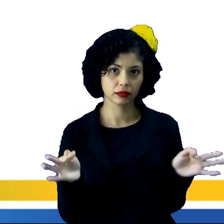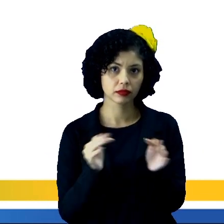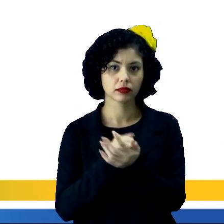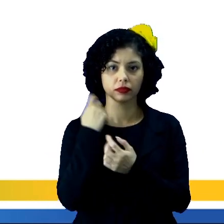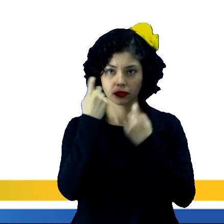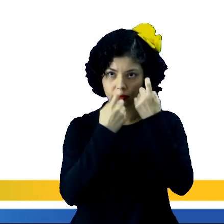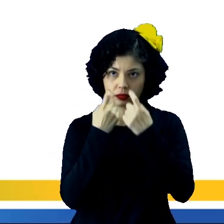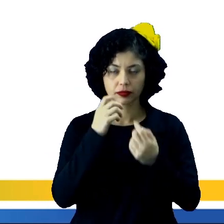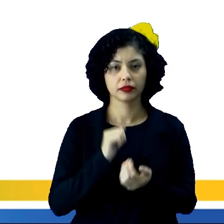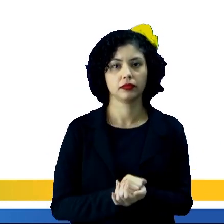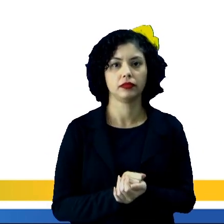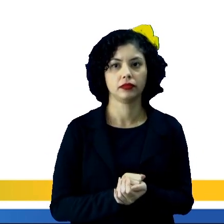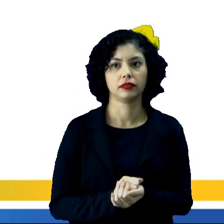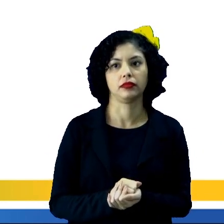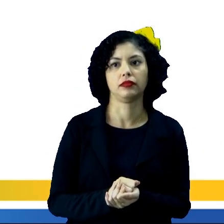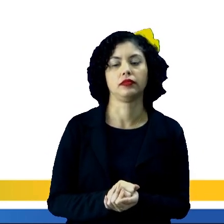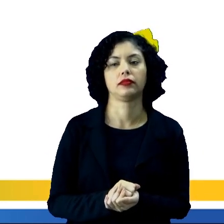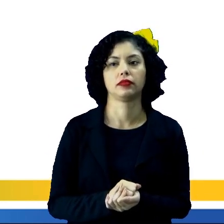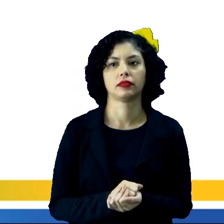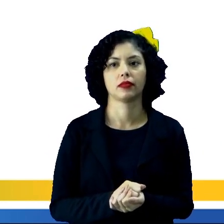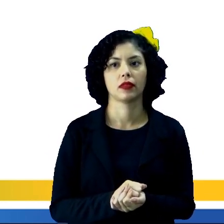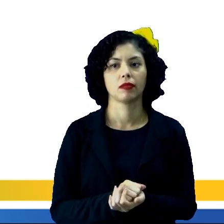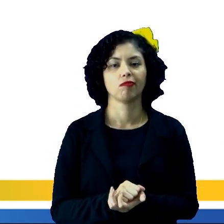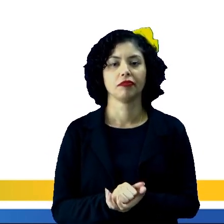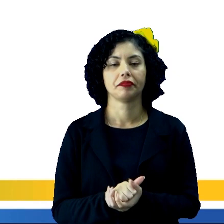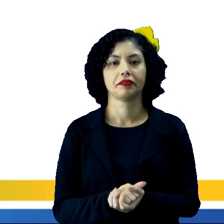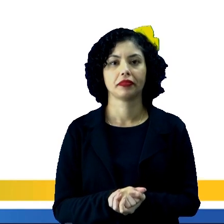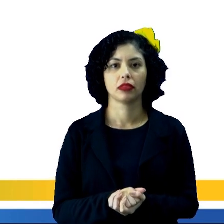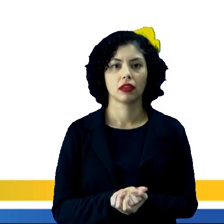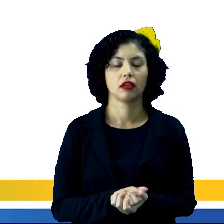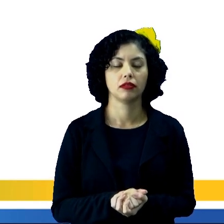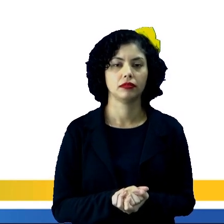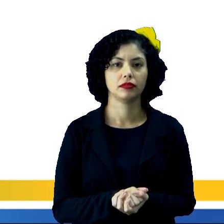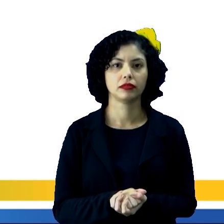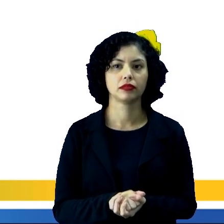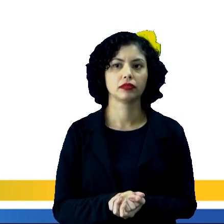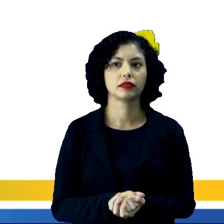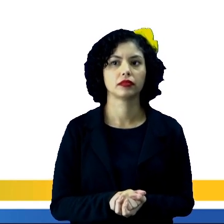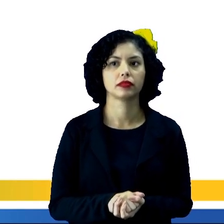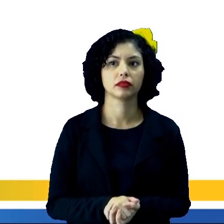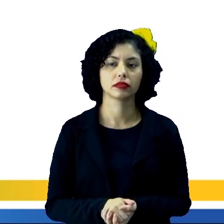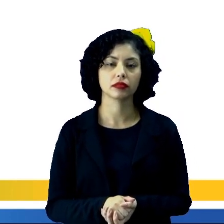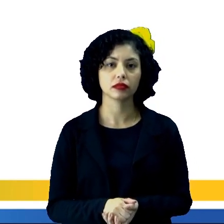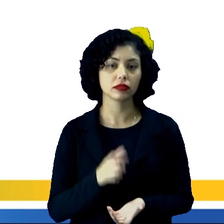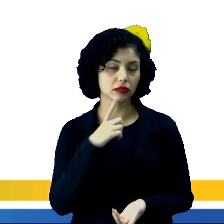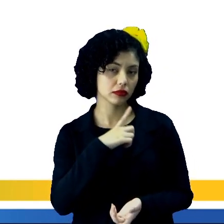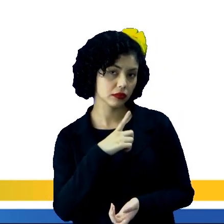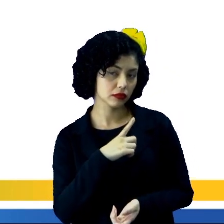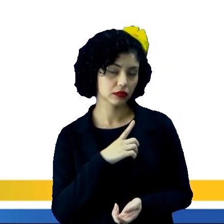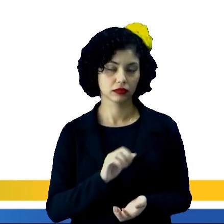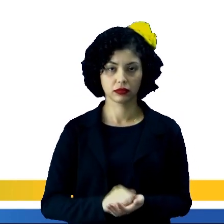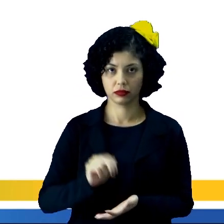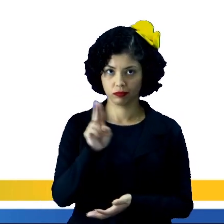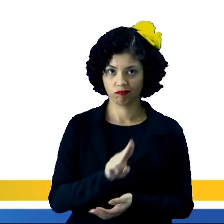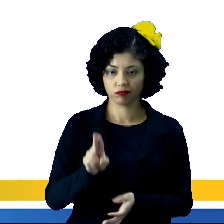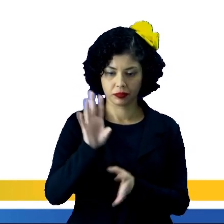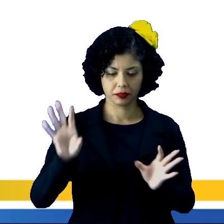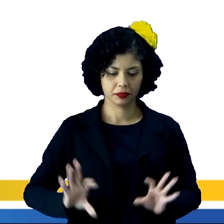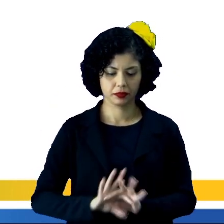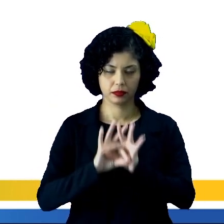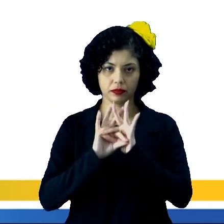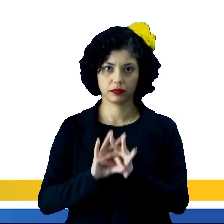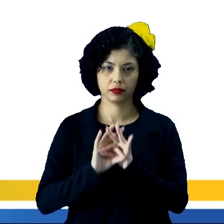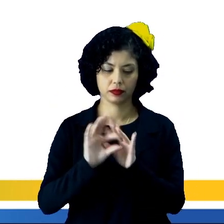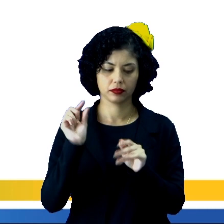as expressões, né? Provided that, unless, in case, if, elas vão, né, ajudar